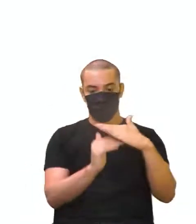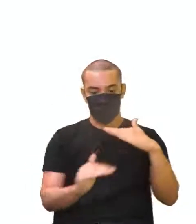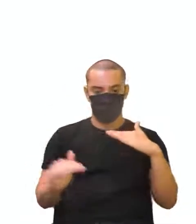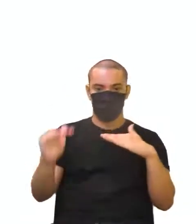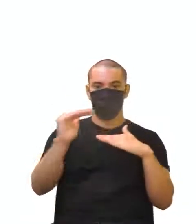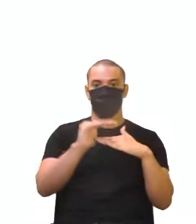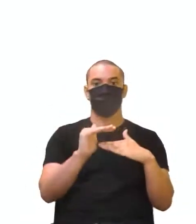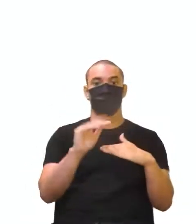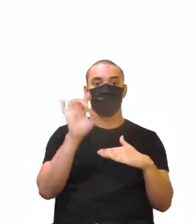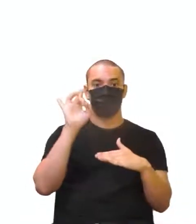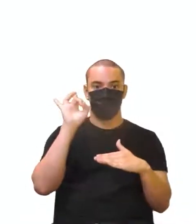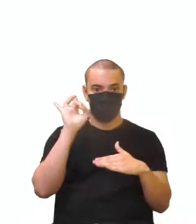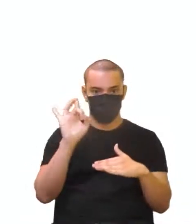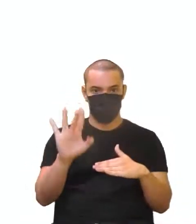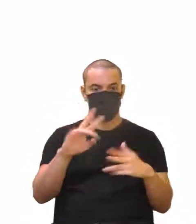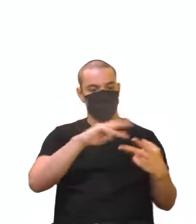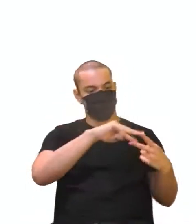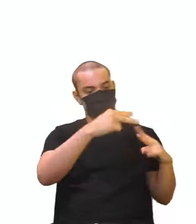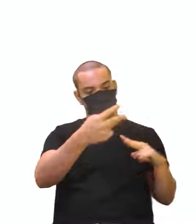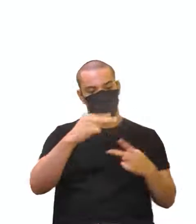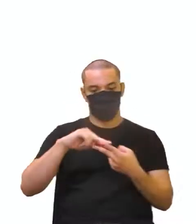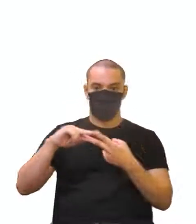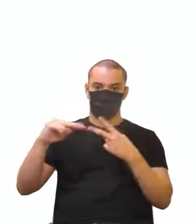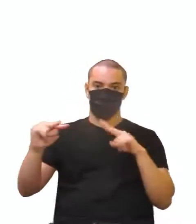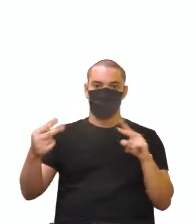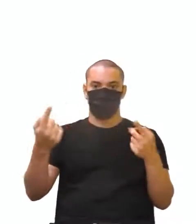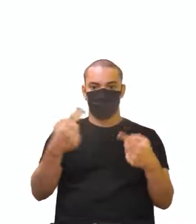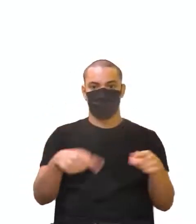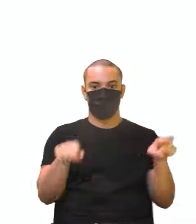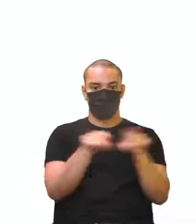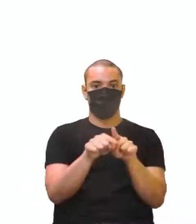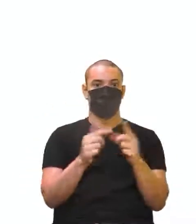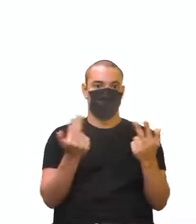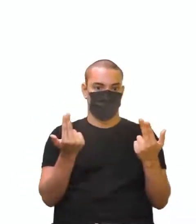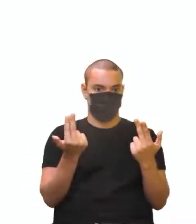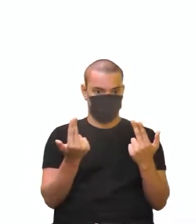em homozigose e os